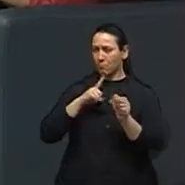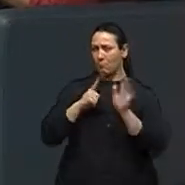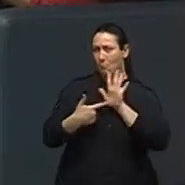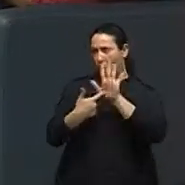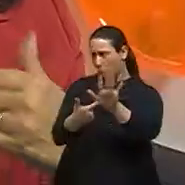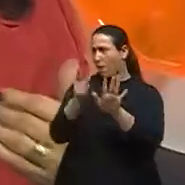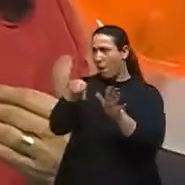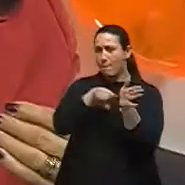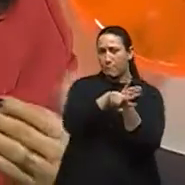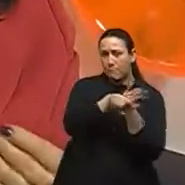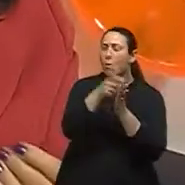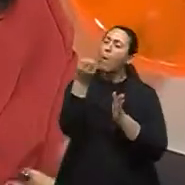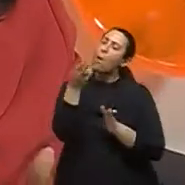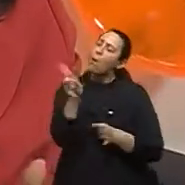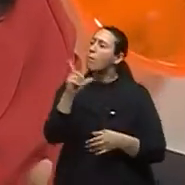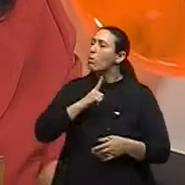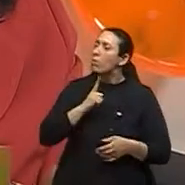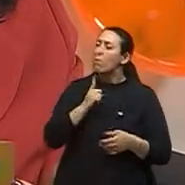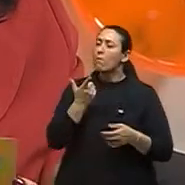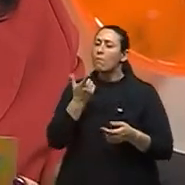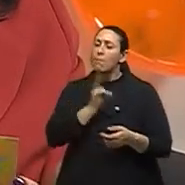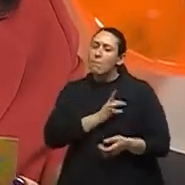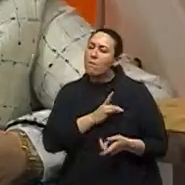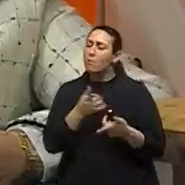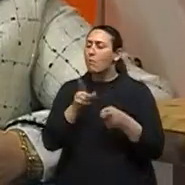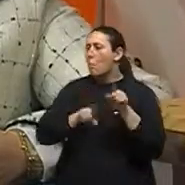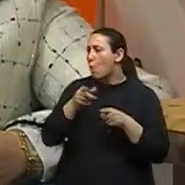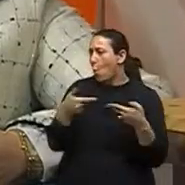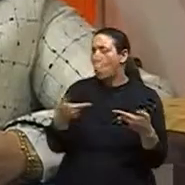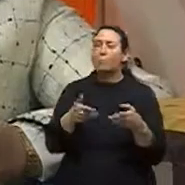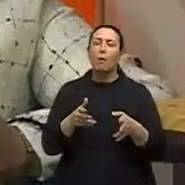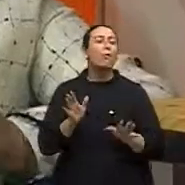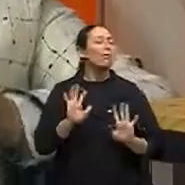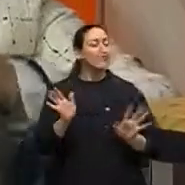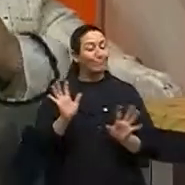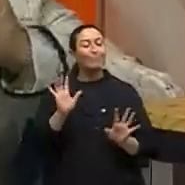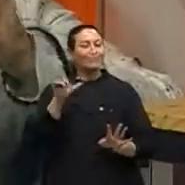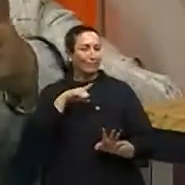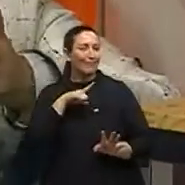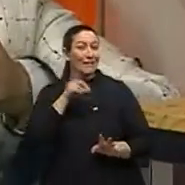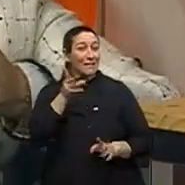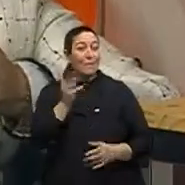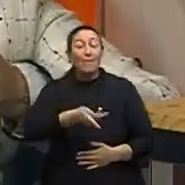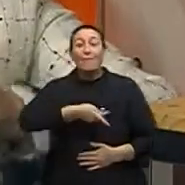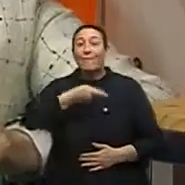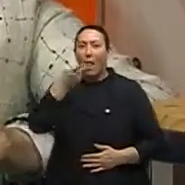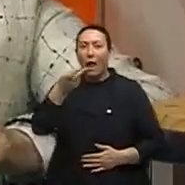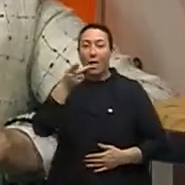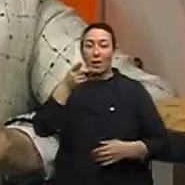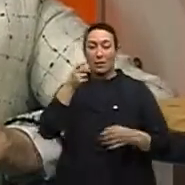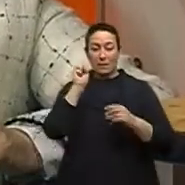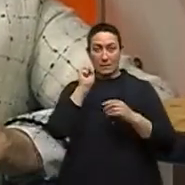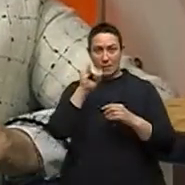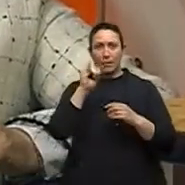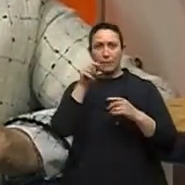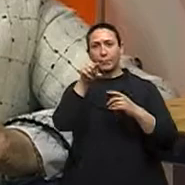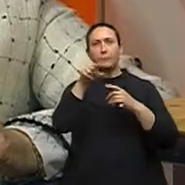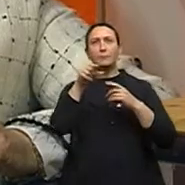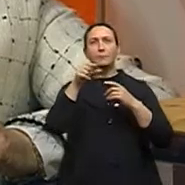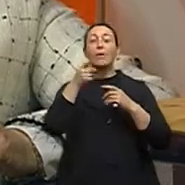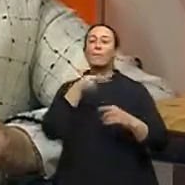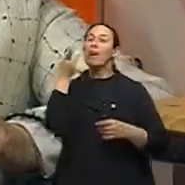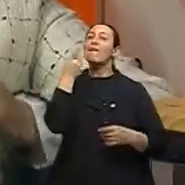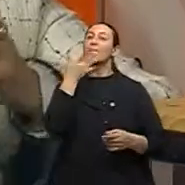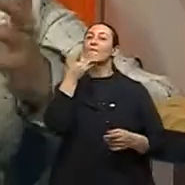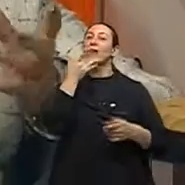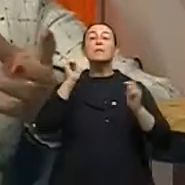pesquisadores Ou eles tiveram algum receio de falar Eles falam com facilidade sempre que é algo projetado fora de si ah né quando nós